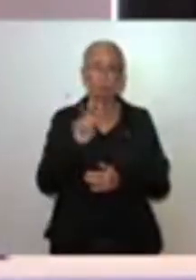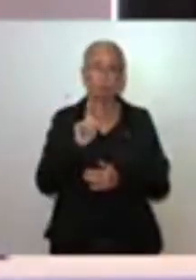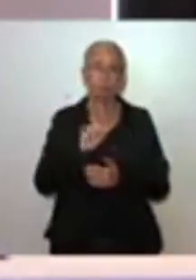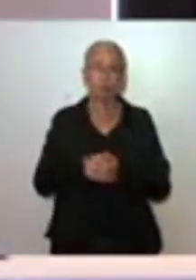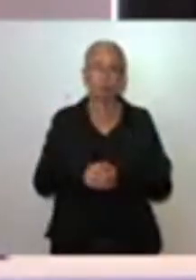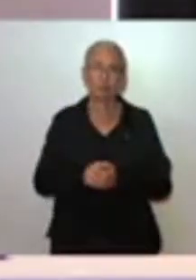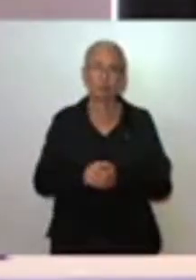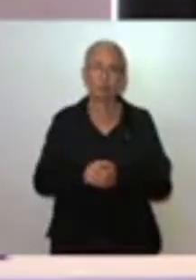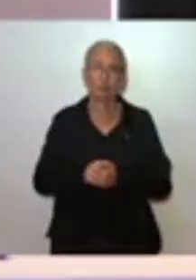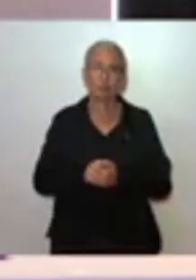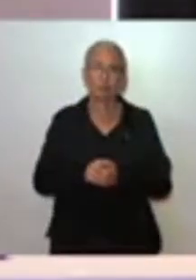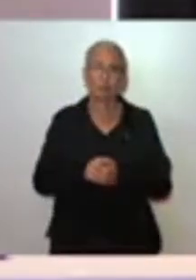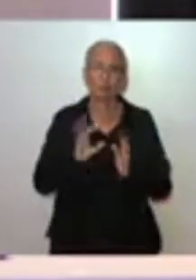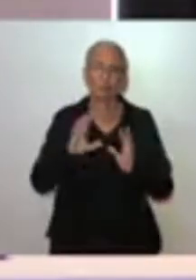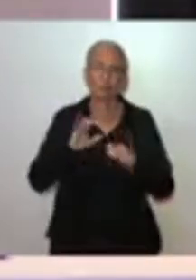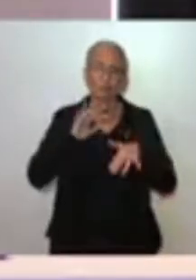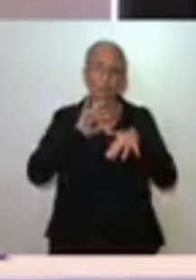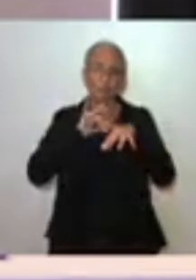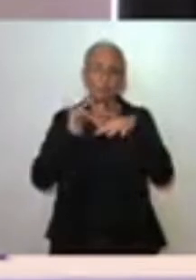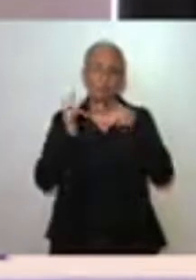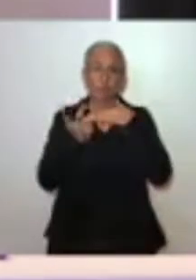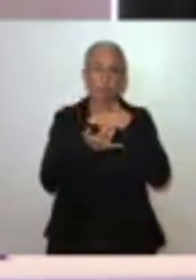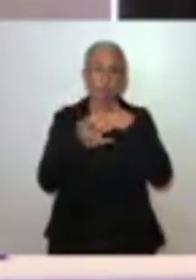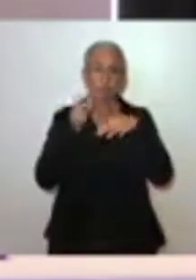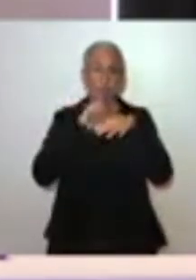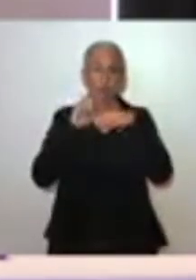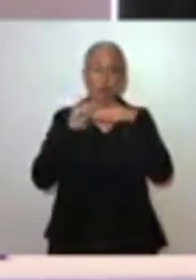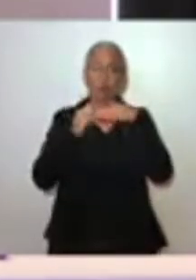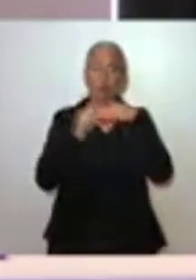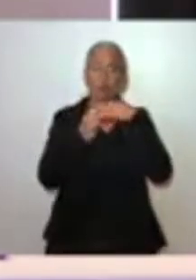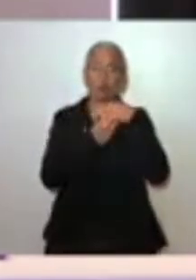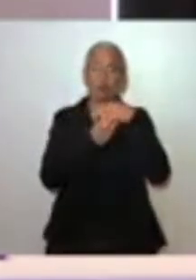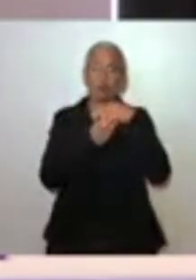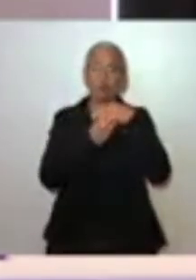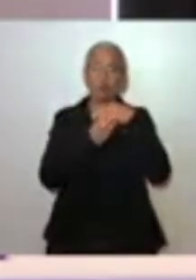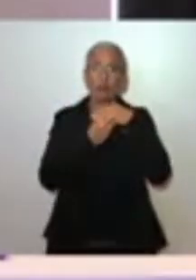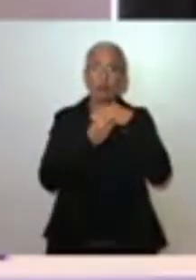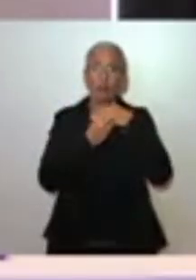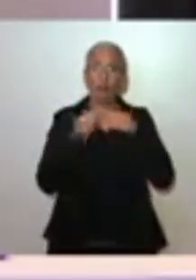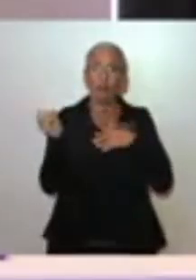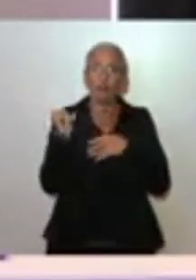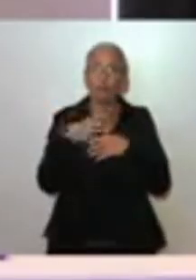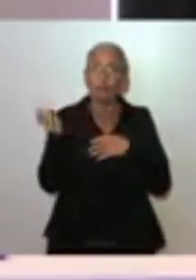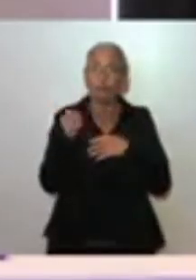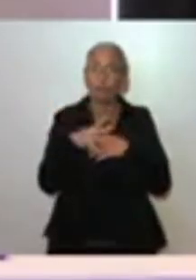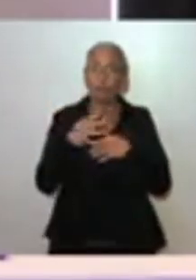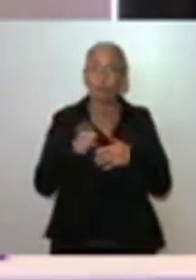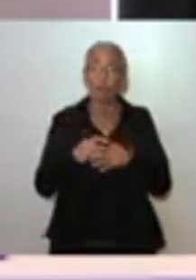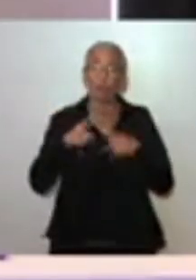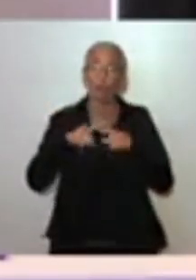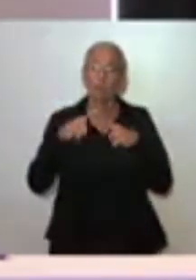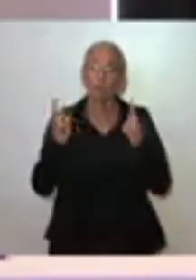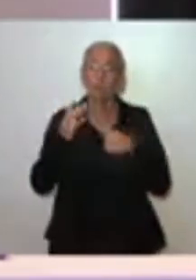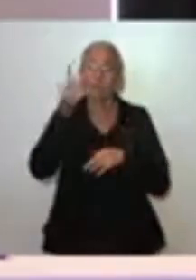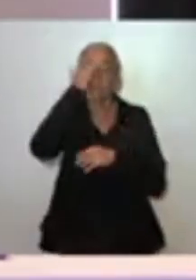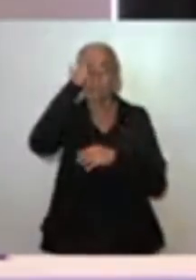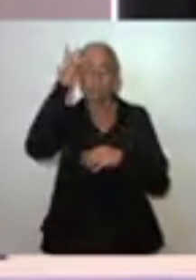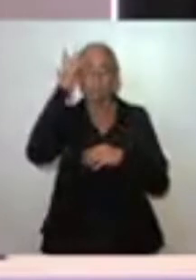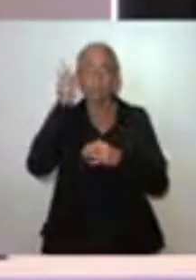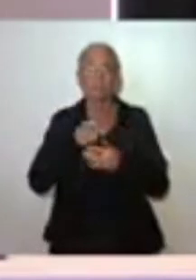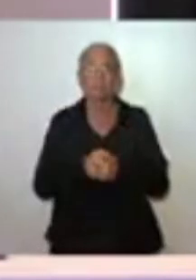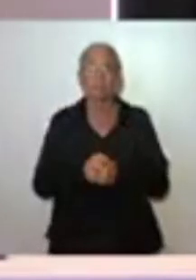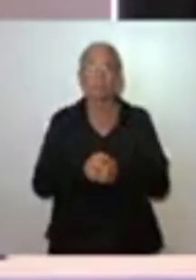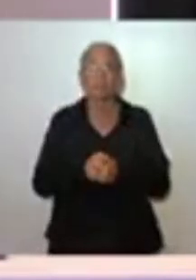o universo das mídias sociais e das fake News é um universo novo mas as pessoas